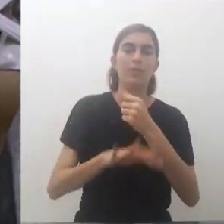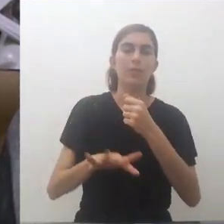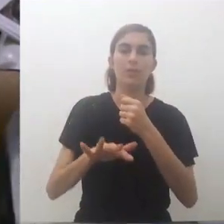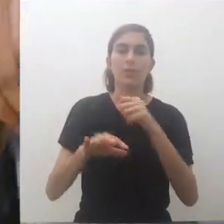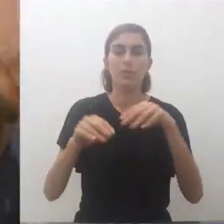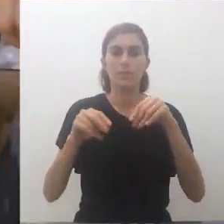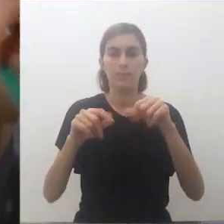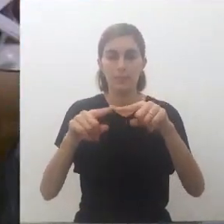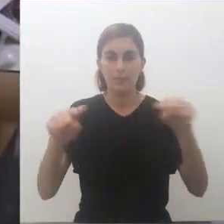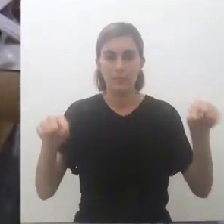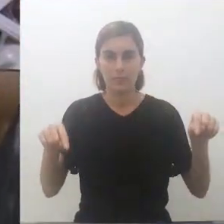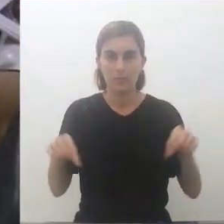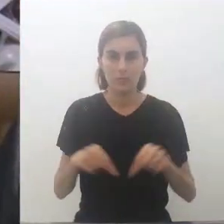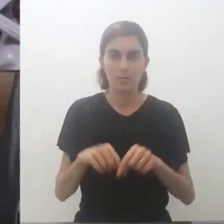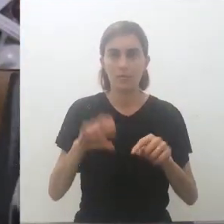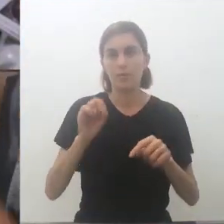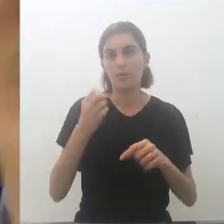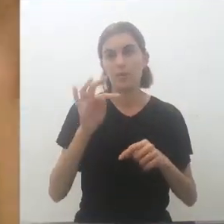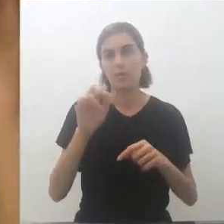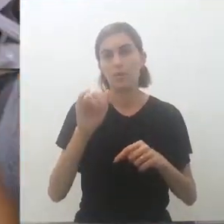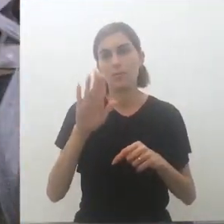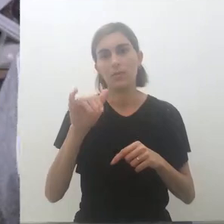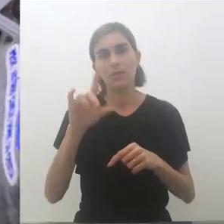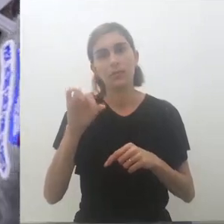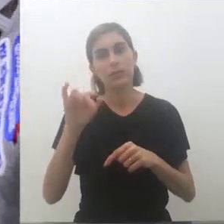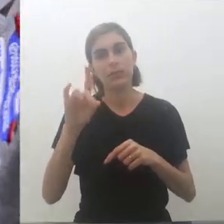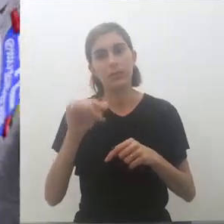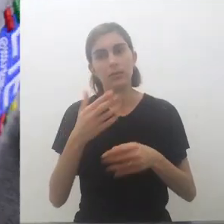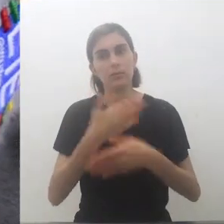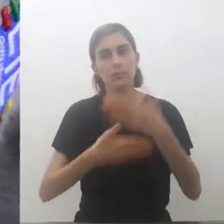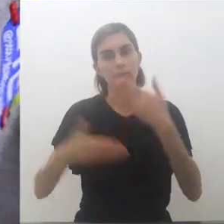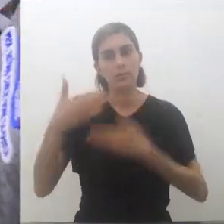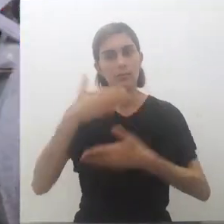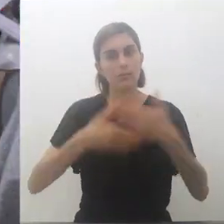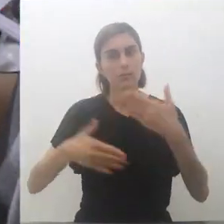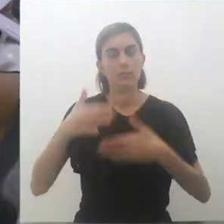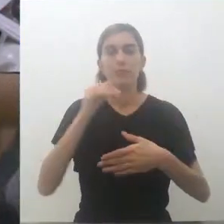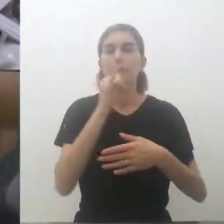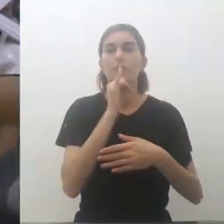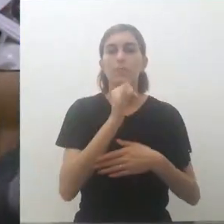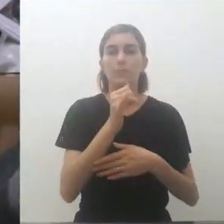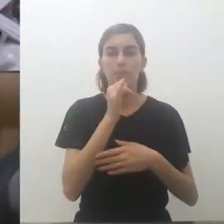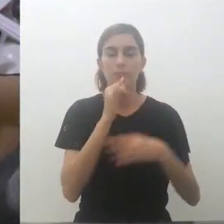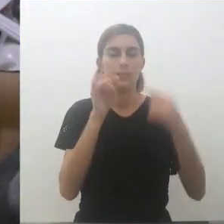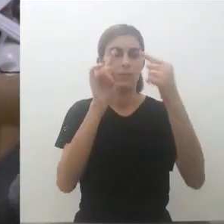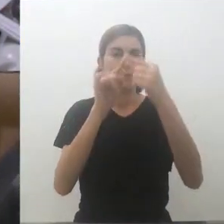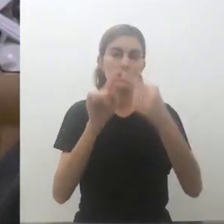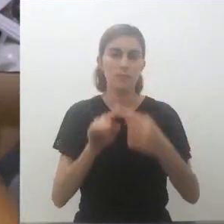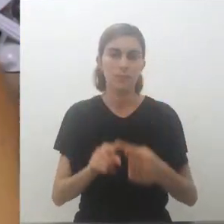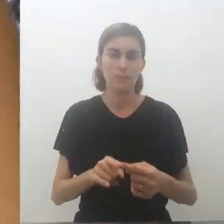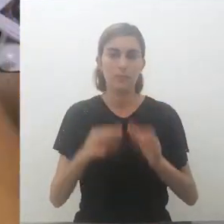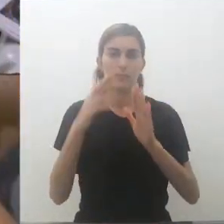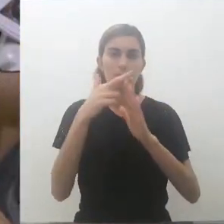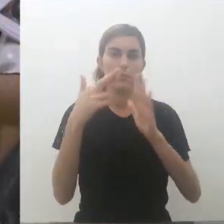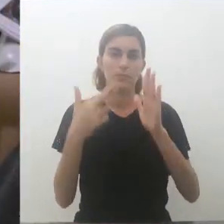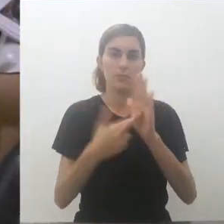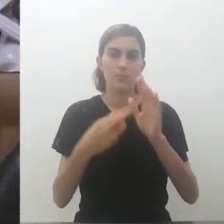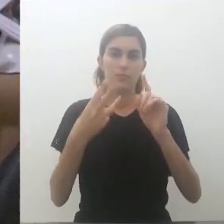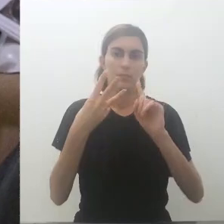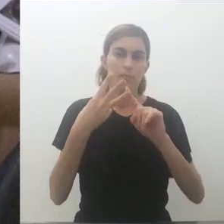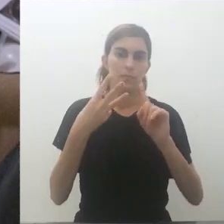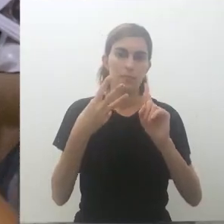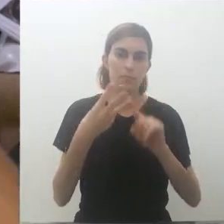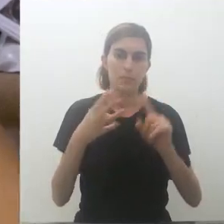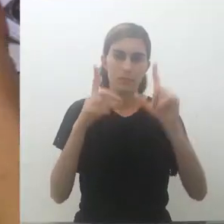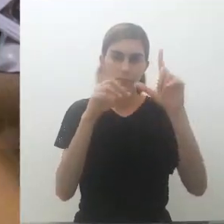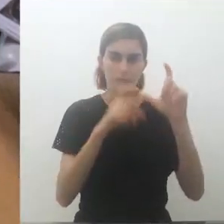mais estabilidade. Existe uma relação, eu vou dar exemplos de aplicação da regra dos terços em imagens de